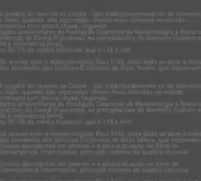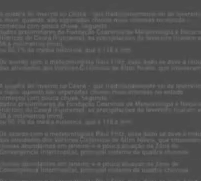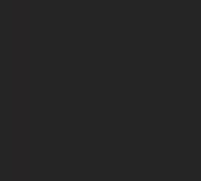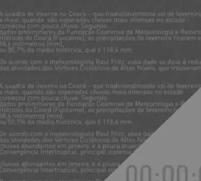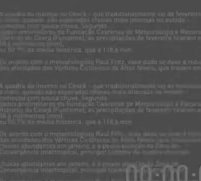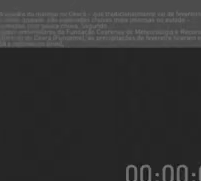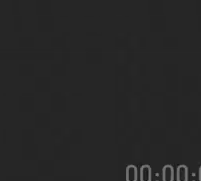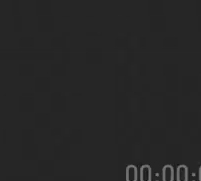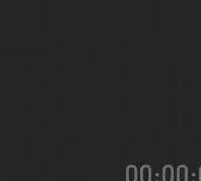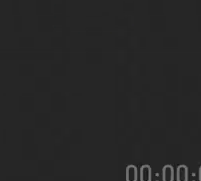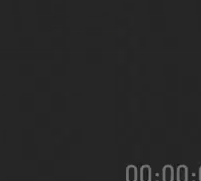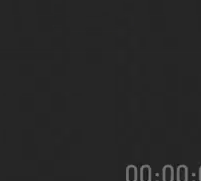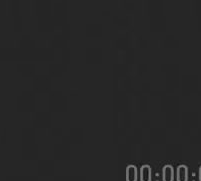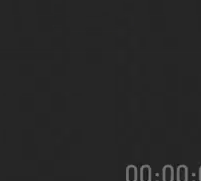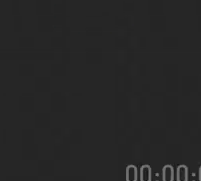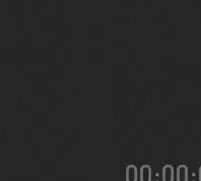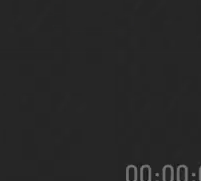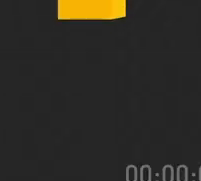ae